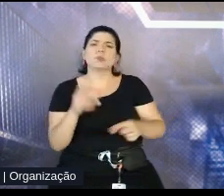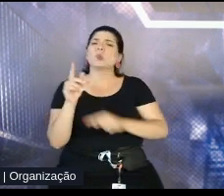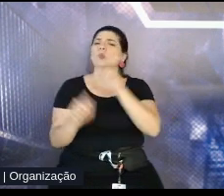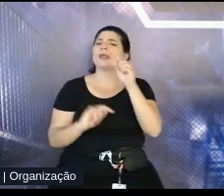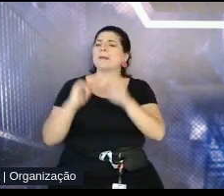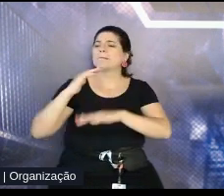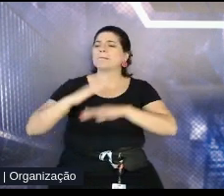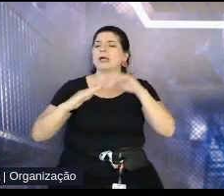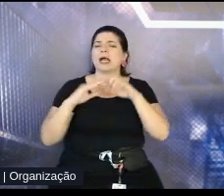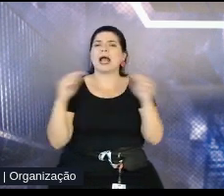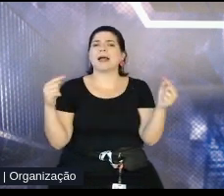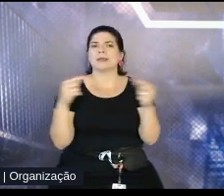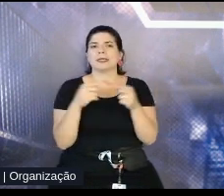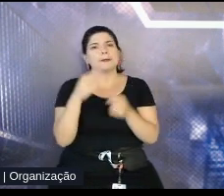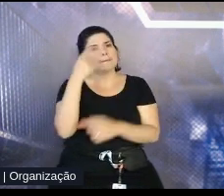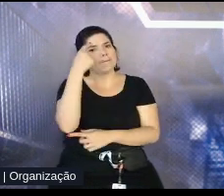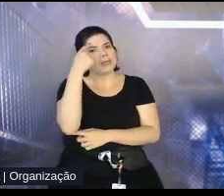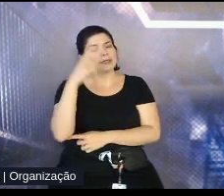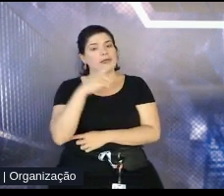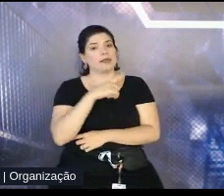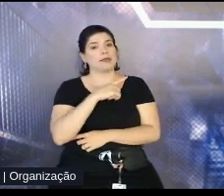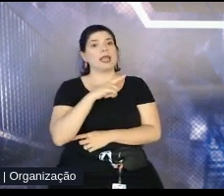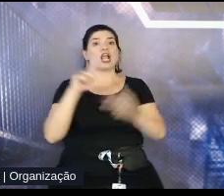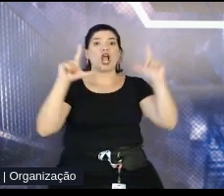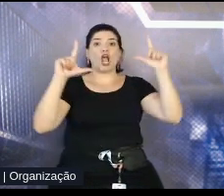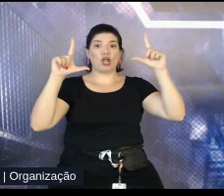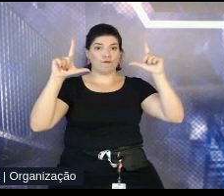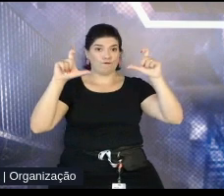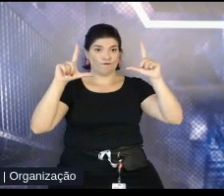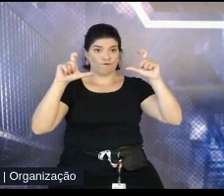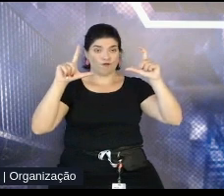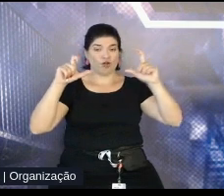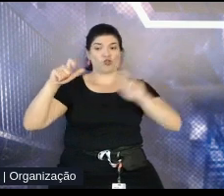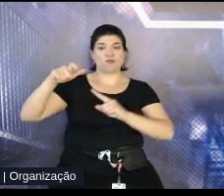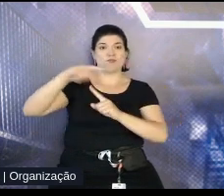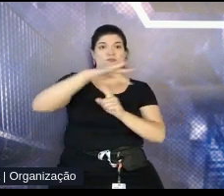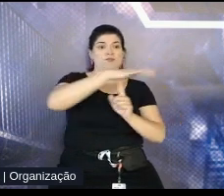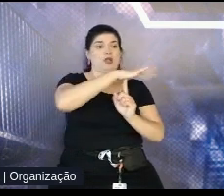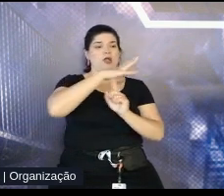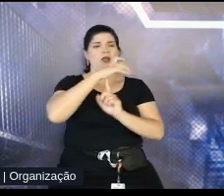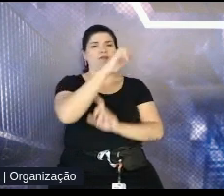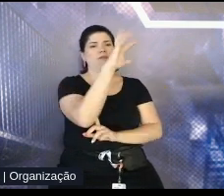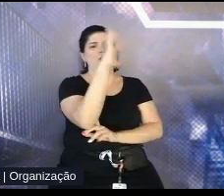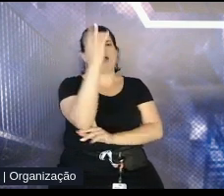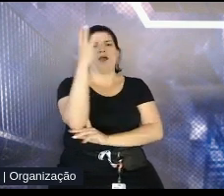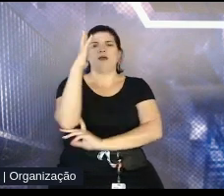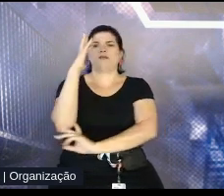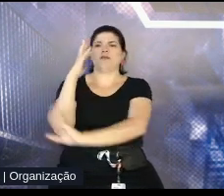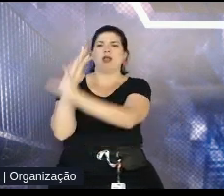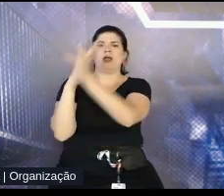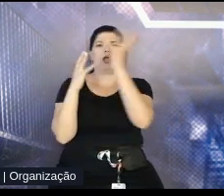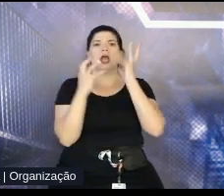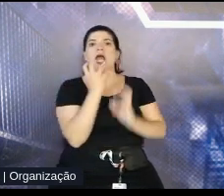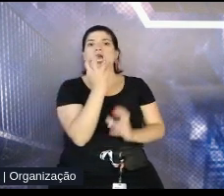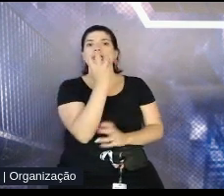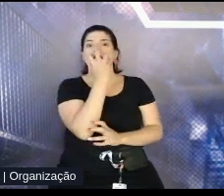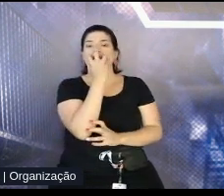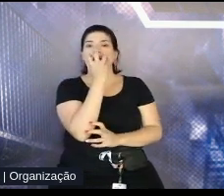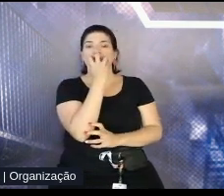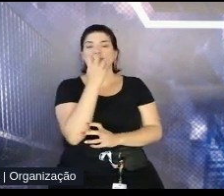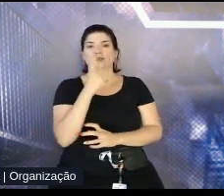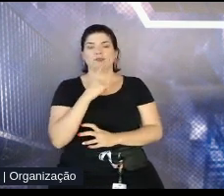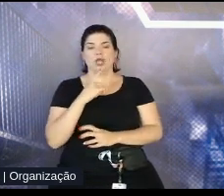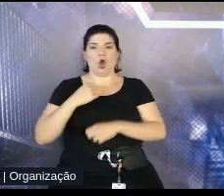né? Imagina que você tem uma foto de um parque com árvores, com um cachorro correndo atrás de uma